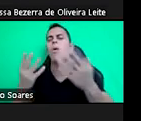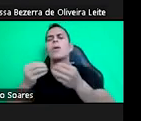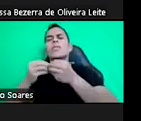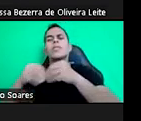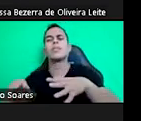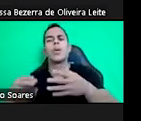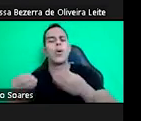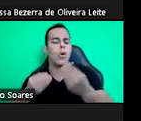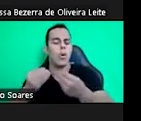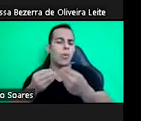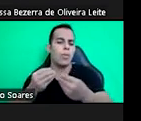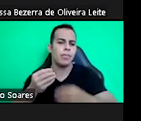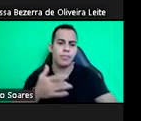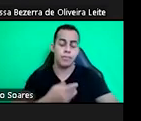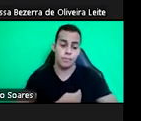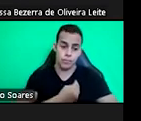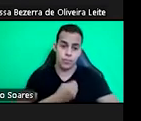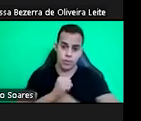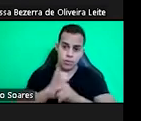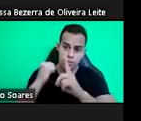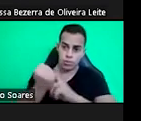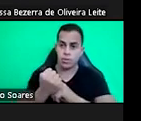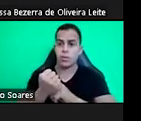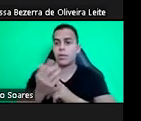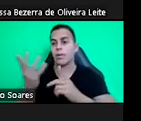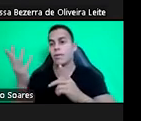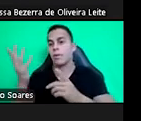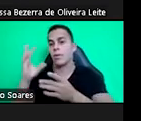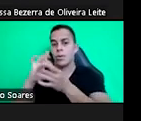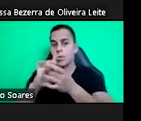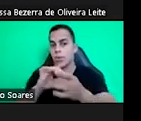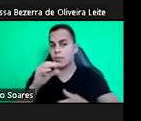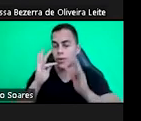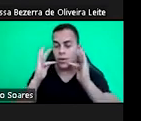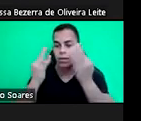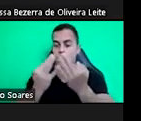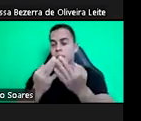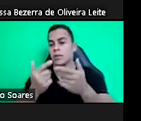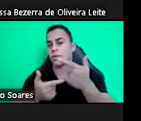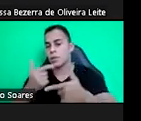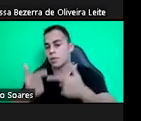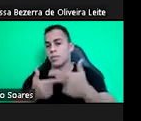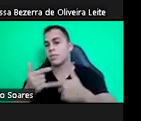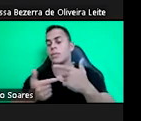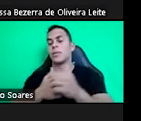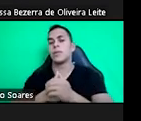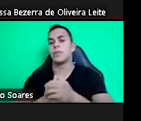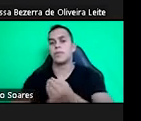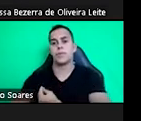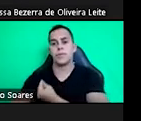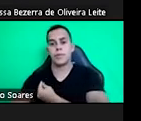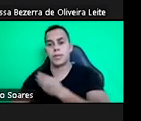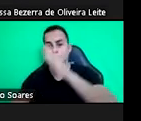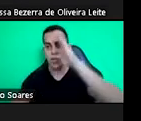prejuízo? Prejuízo na vida social, prejuízo no contexto familiar, trabalho, vida